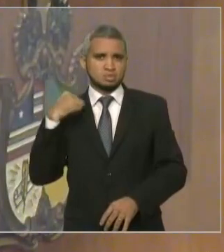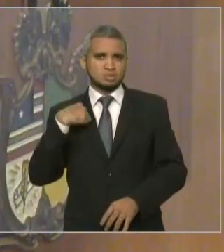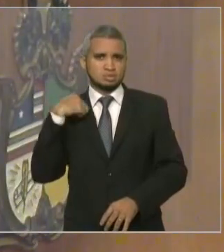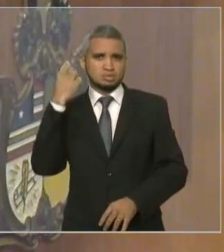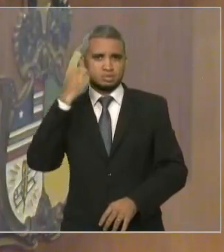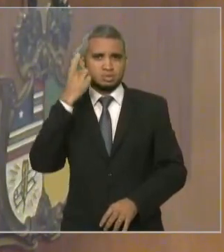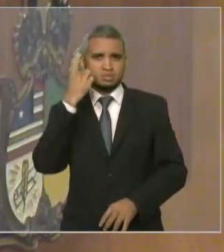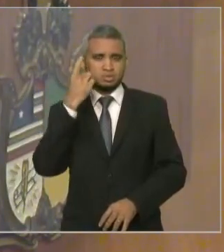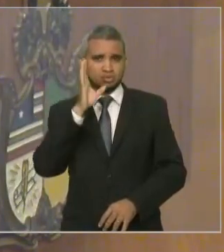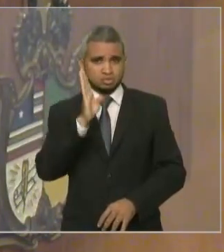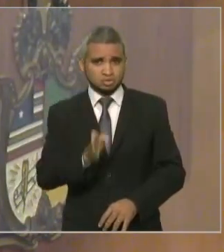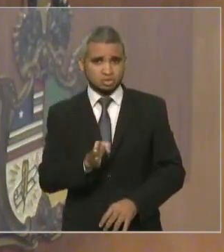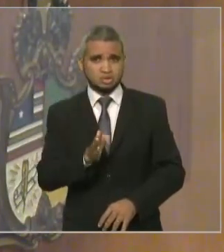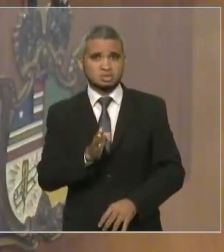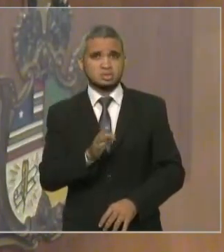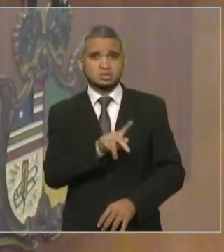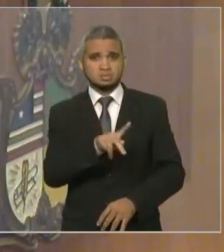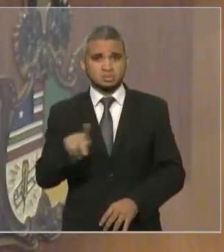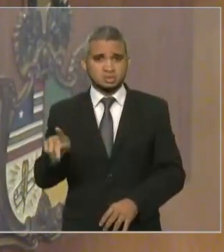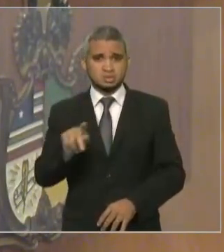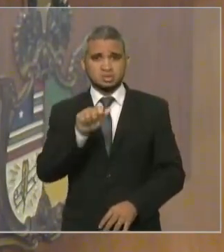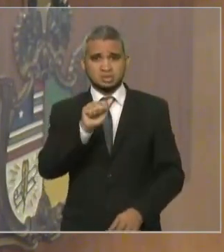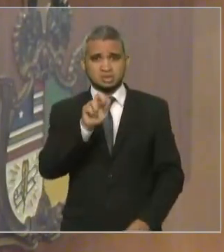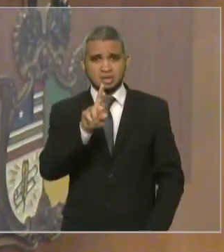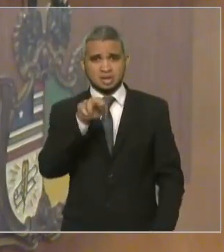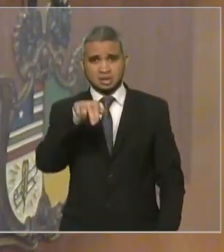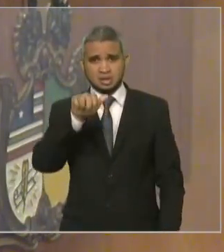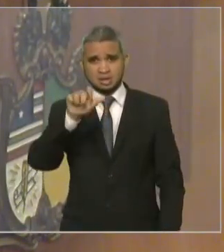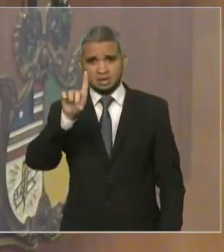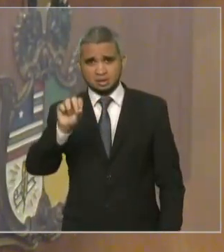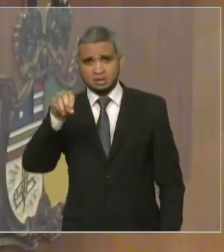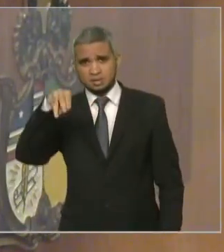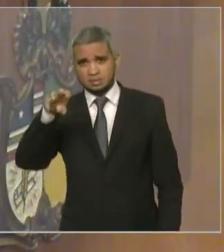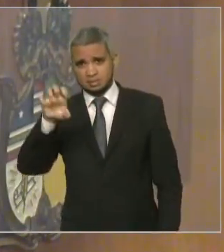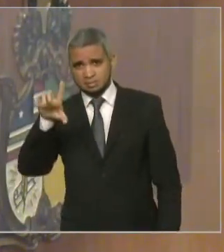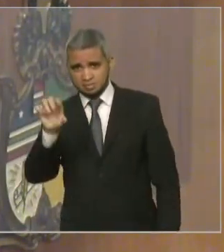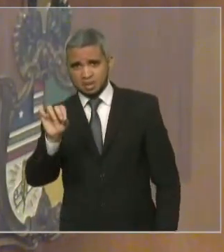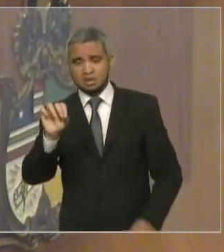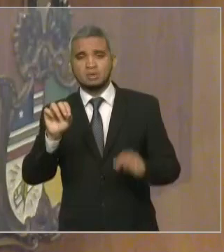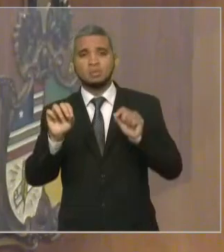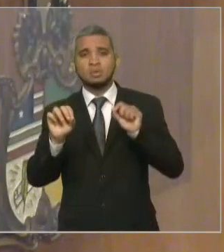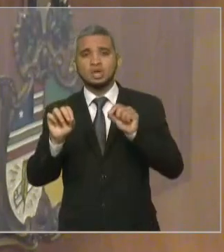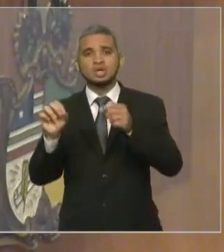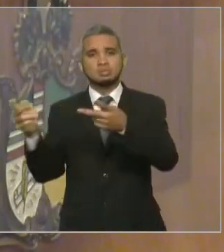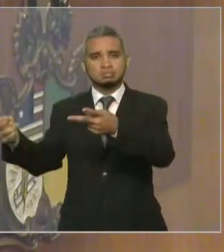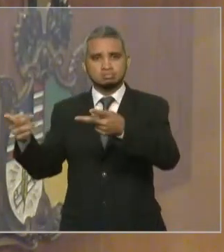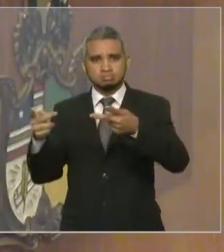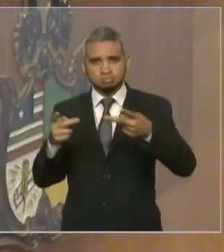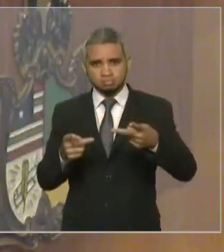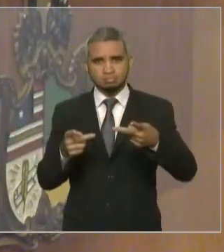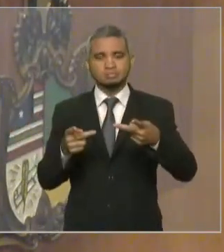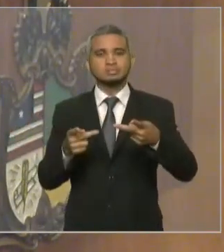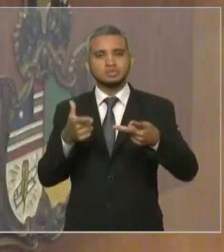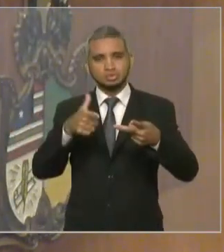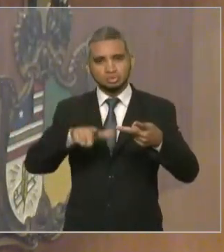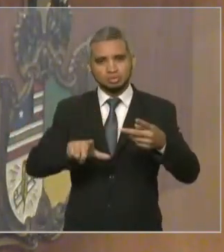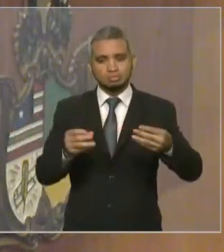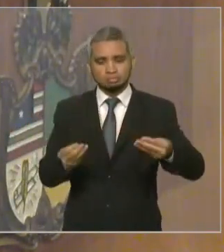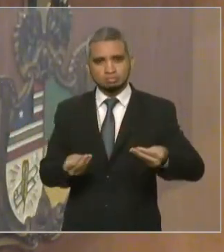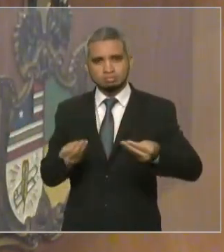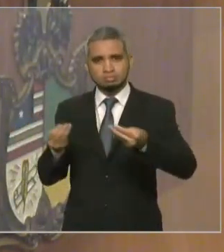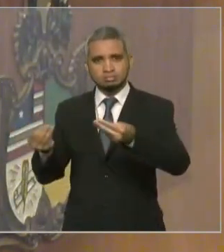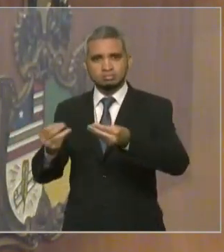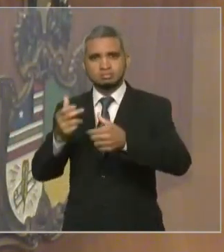deputado Arnaldo Melo, então presidente desta casa, que devolveu simbolicamente o mandato àqueles deputados que tiveram